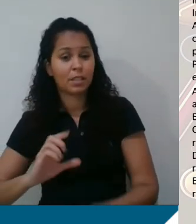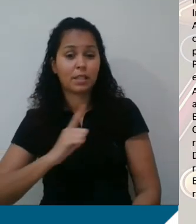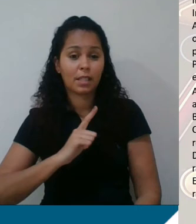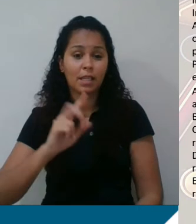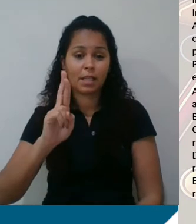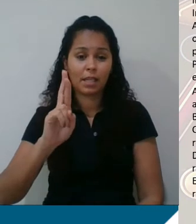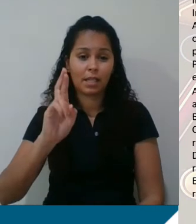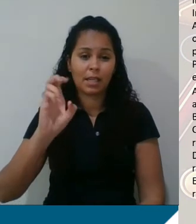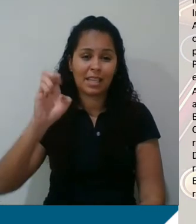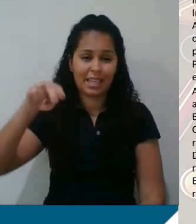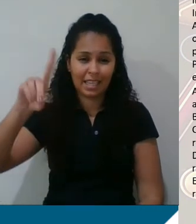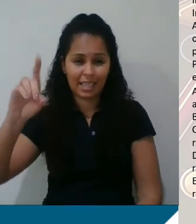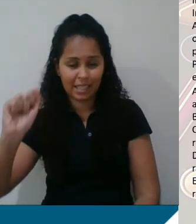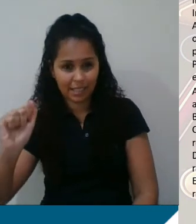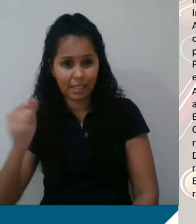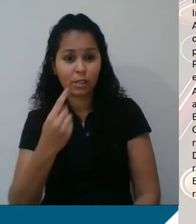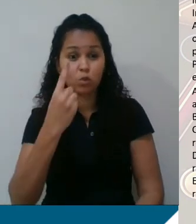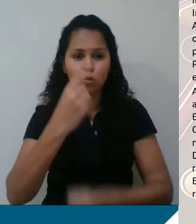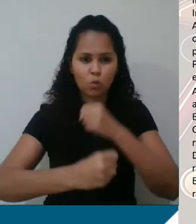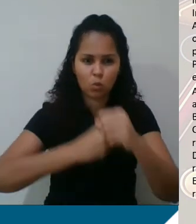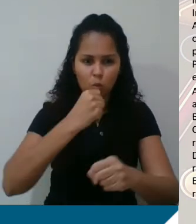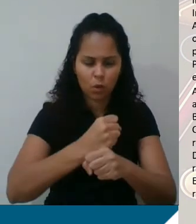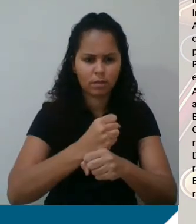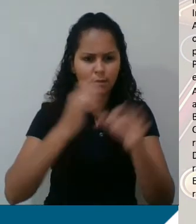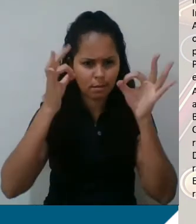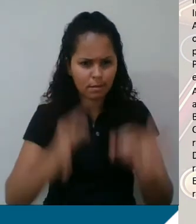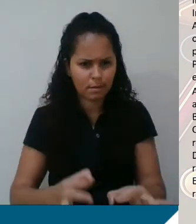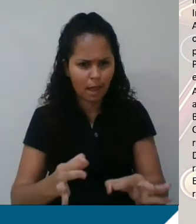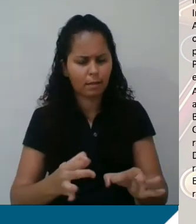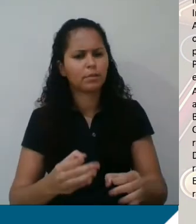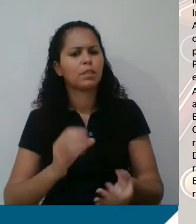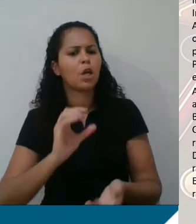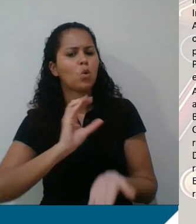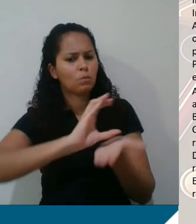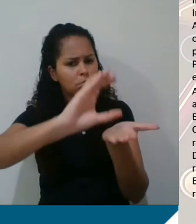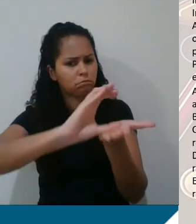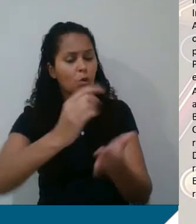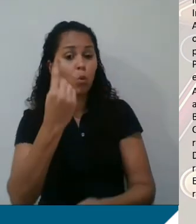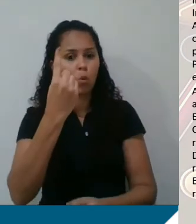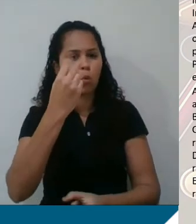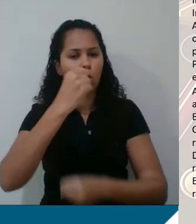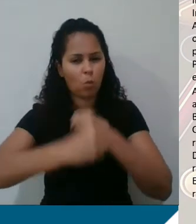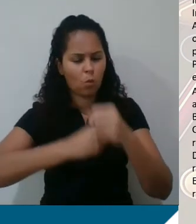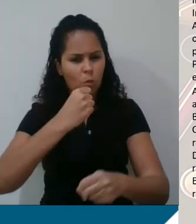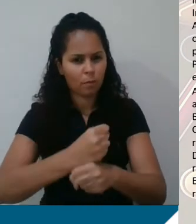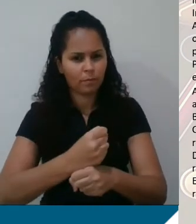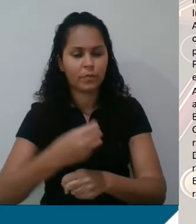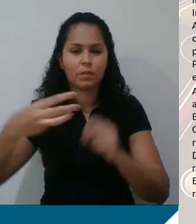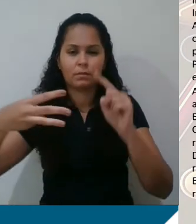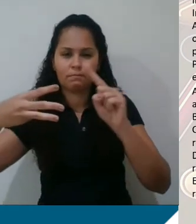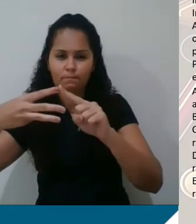com rentabilidades líquidas garantidas pelo período de 1 ano, ou seja, esse dinheiro vai ficar aplicado por 1 ano.